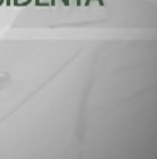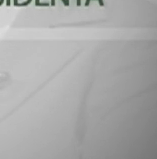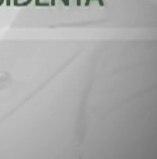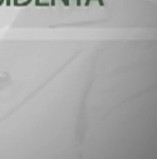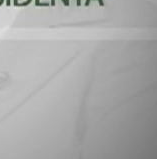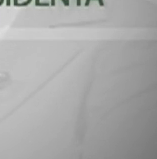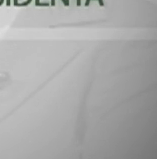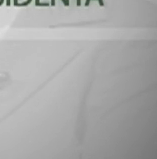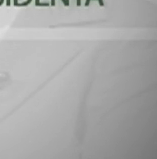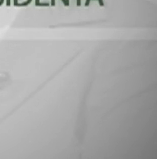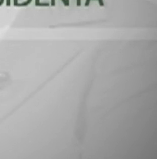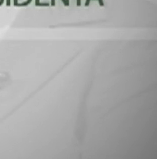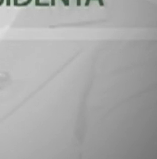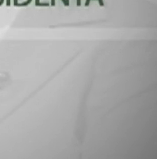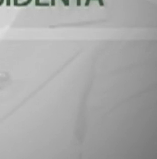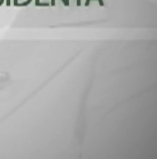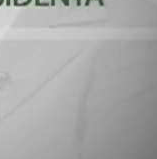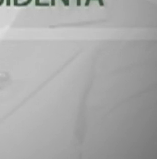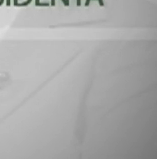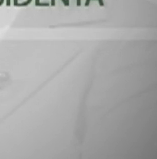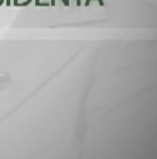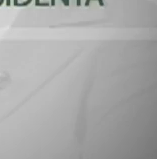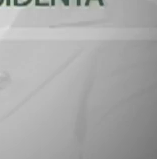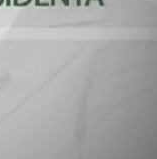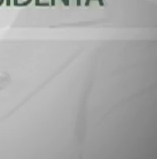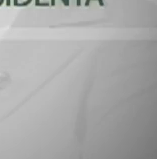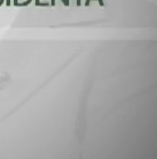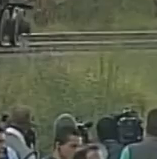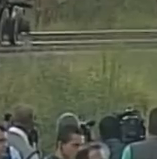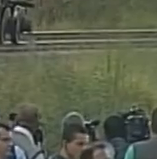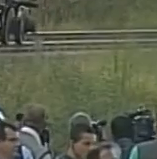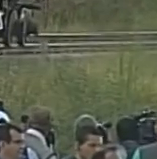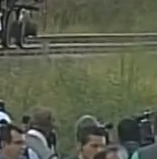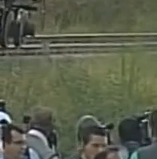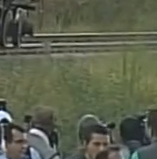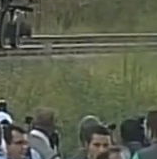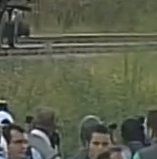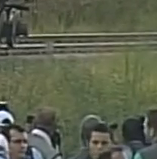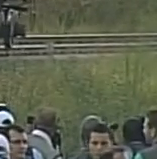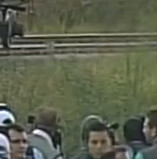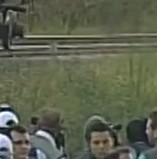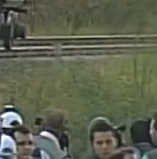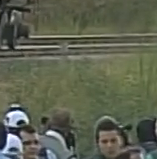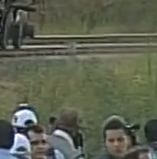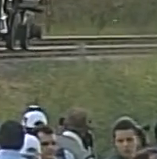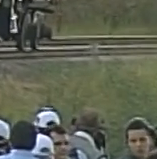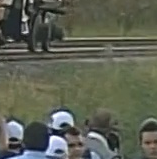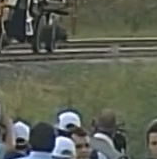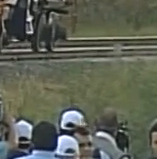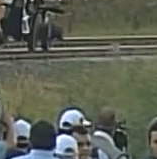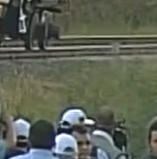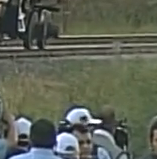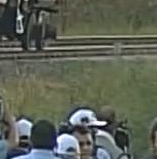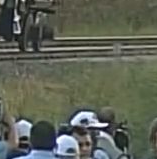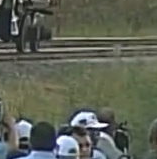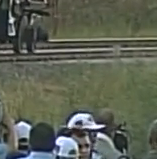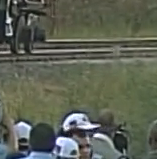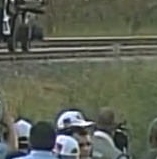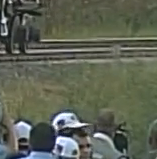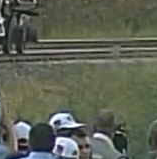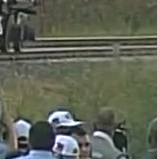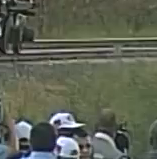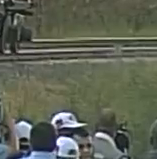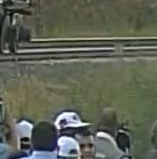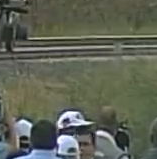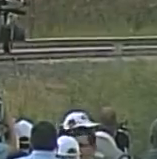aérea de Anápolis e seguiu para o canteiro de obras próximo à cidade. A presidenta Dilma percorreu cerca de 5 quilômetros em uma